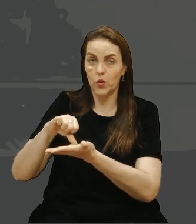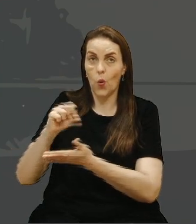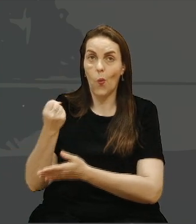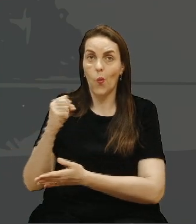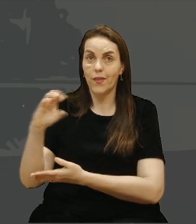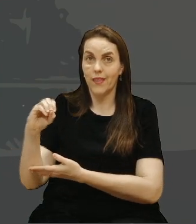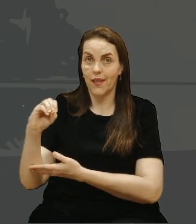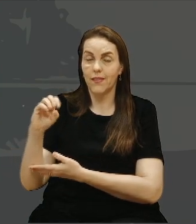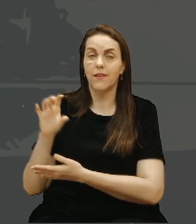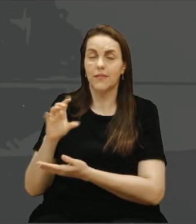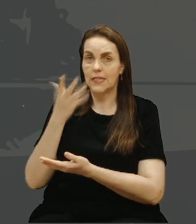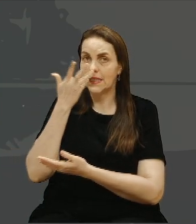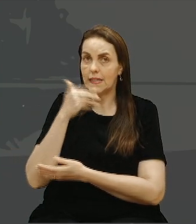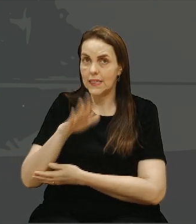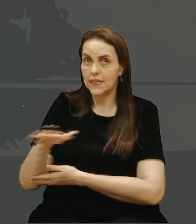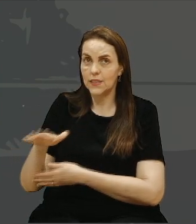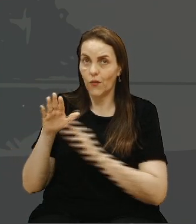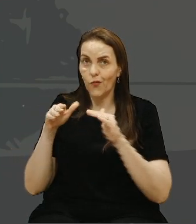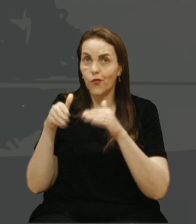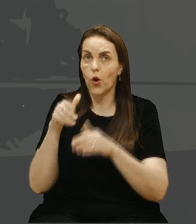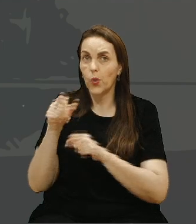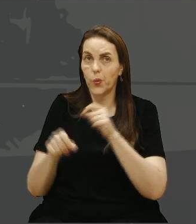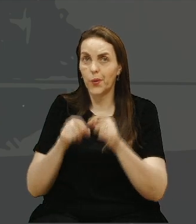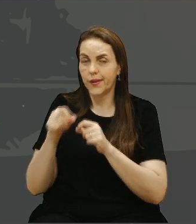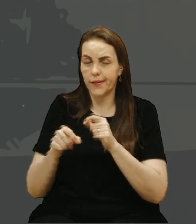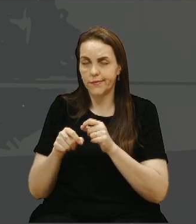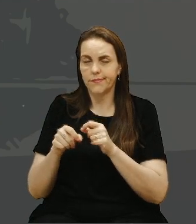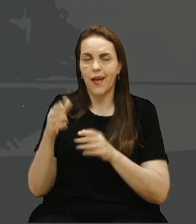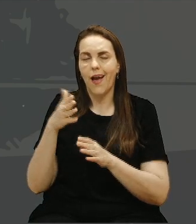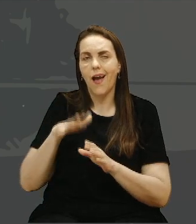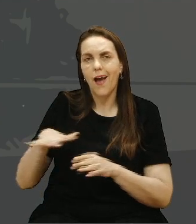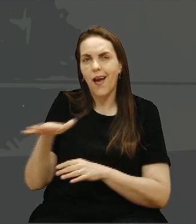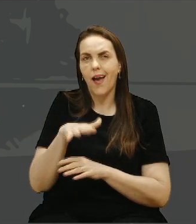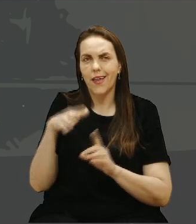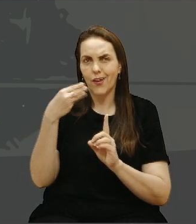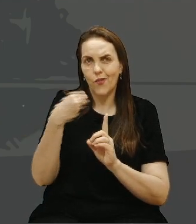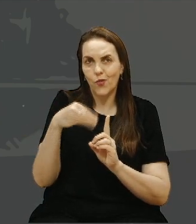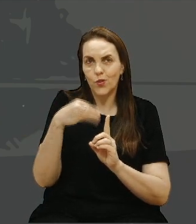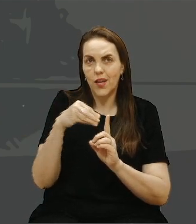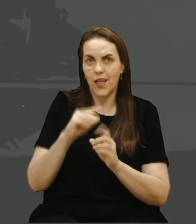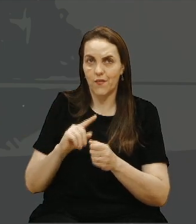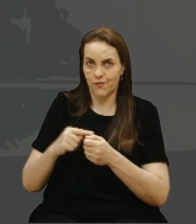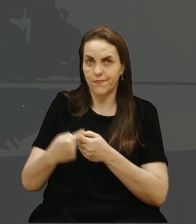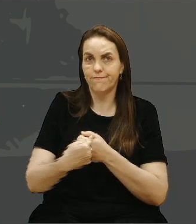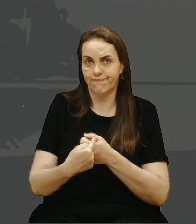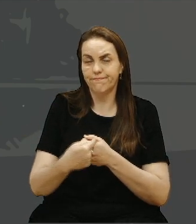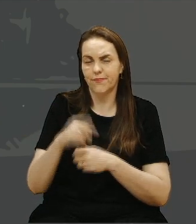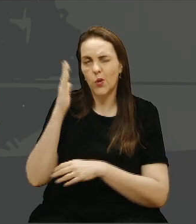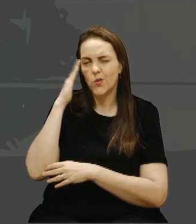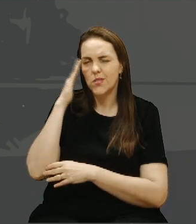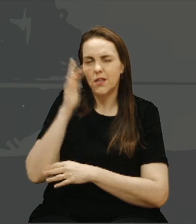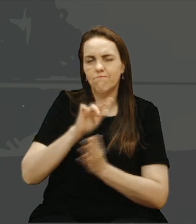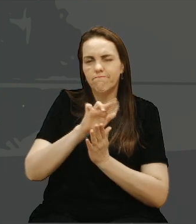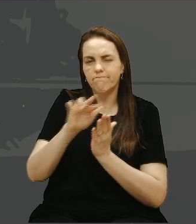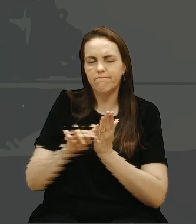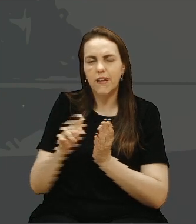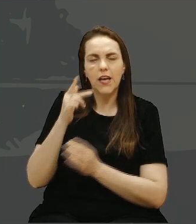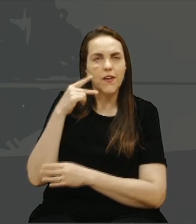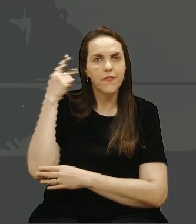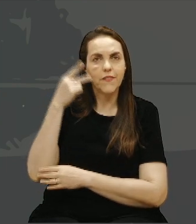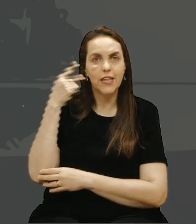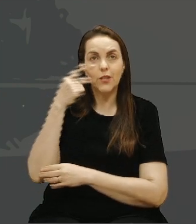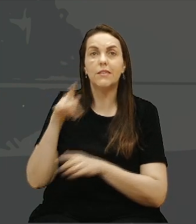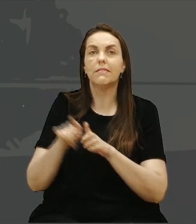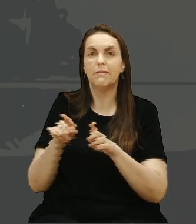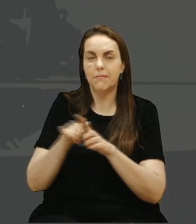núcleos, geralmente voltados para áreas mais vulneráveis da nossa cidade. Inclusive, aqui eu sei de vários vereadores que também têm